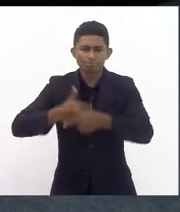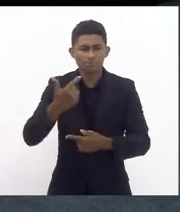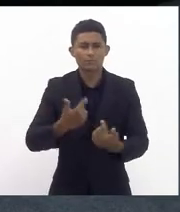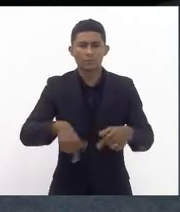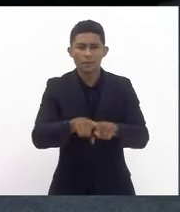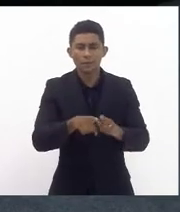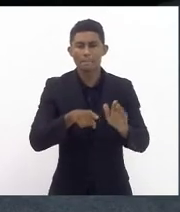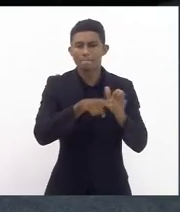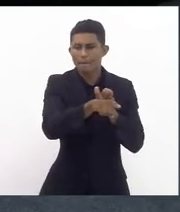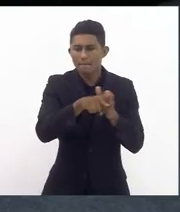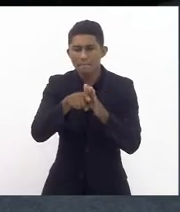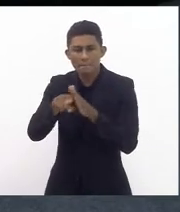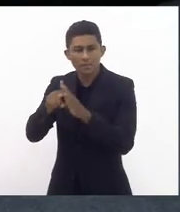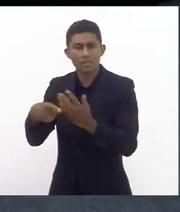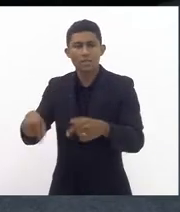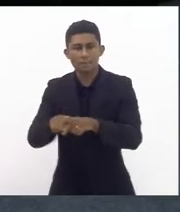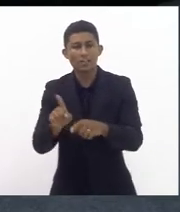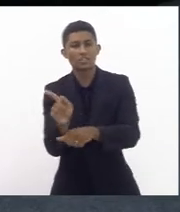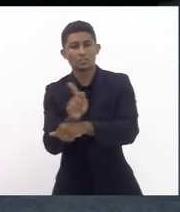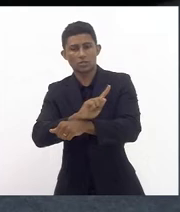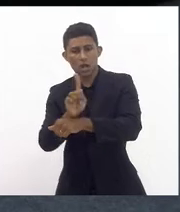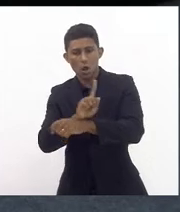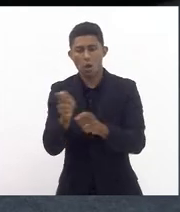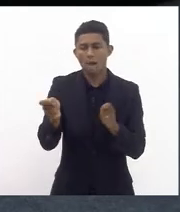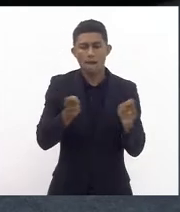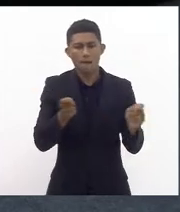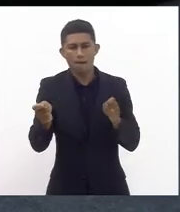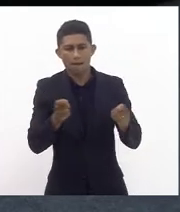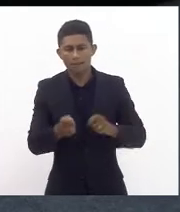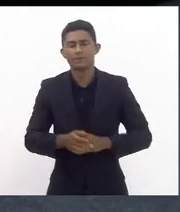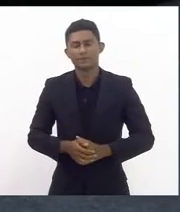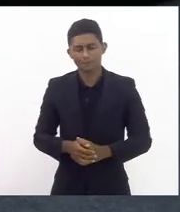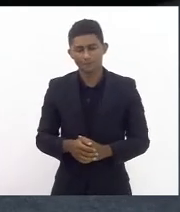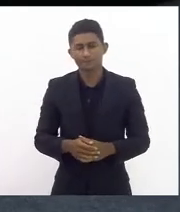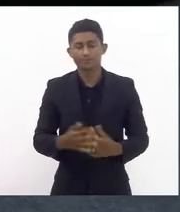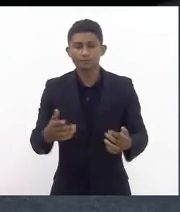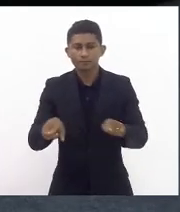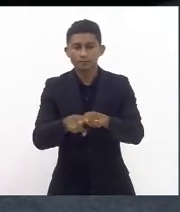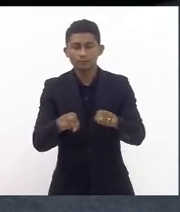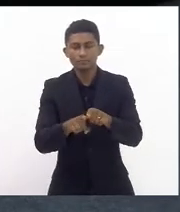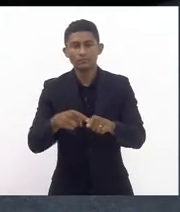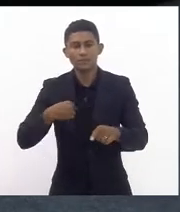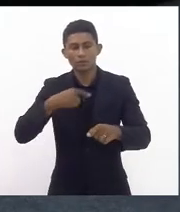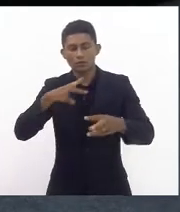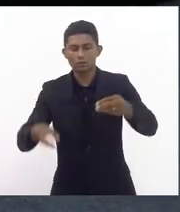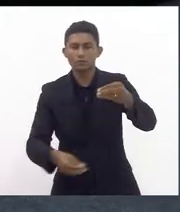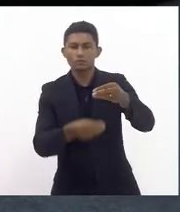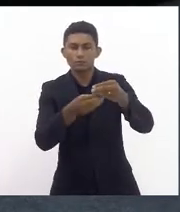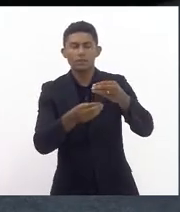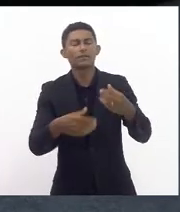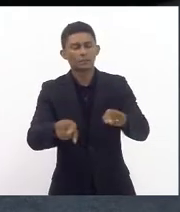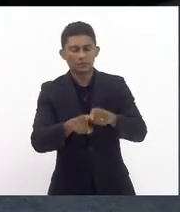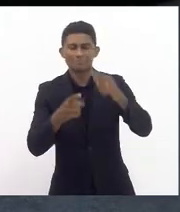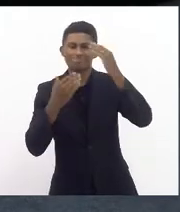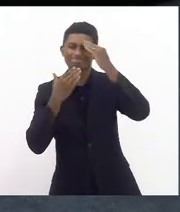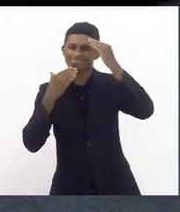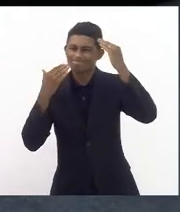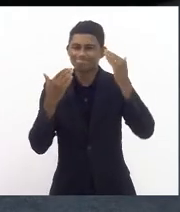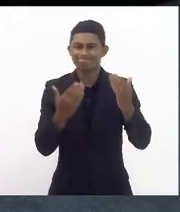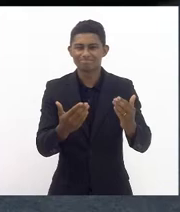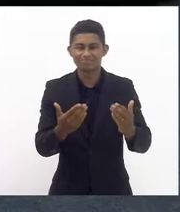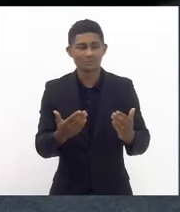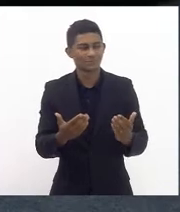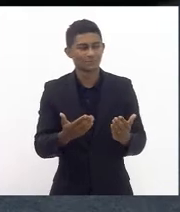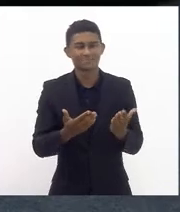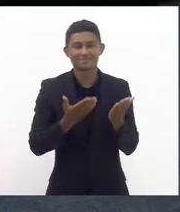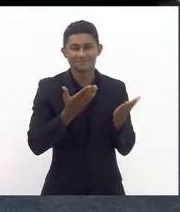como gestora universitária. Eu queria também não só cumprimentar, mas agradecer igualmente a deputada